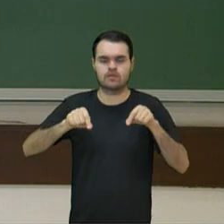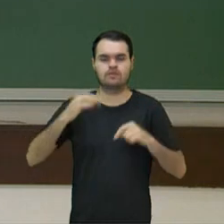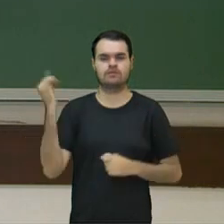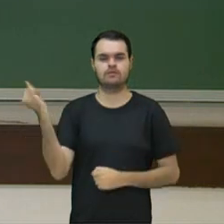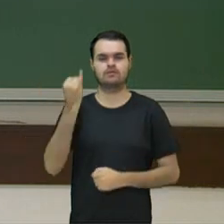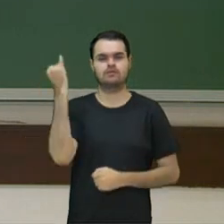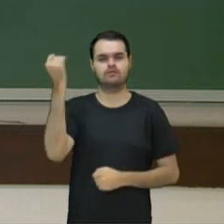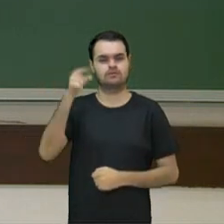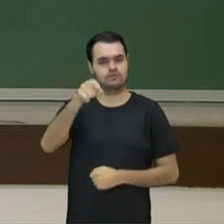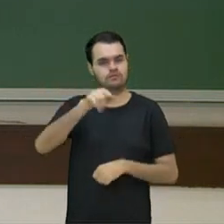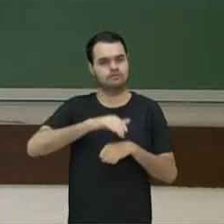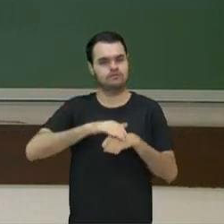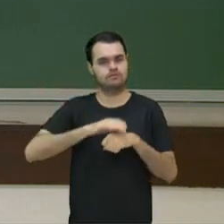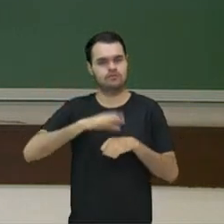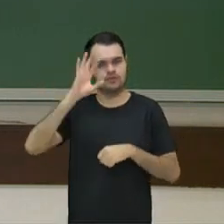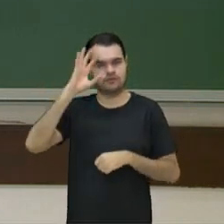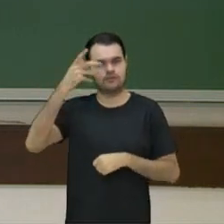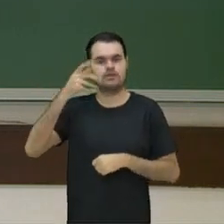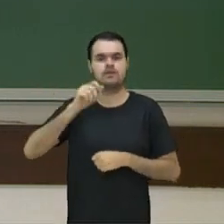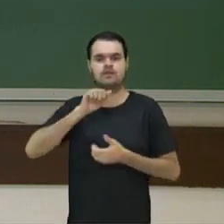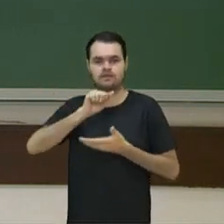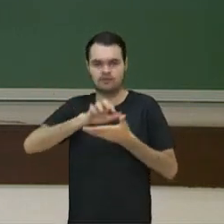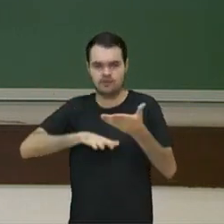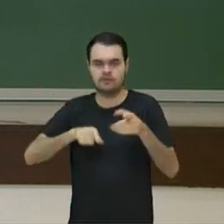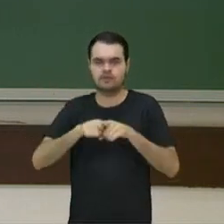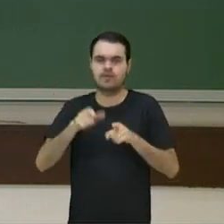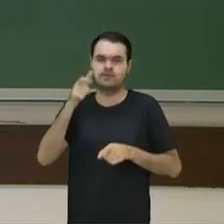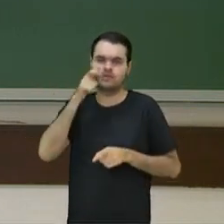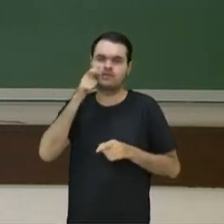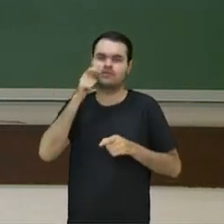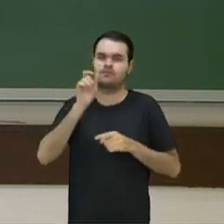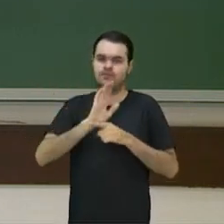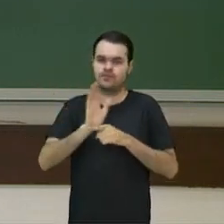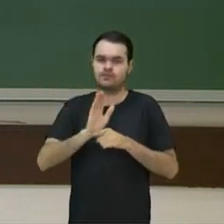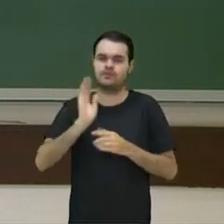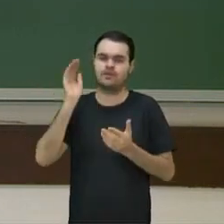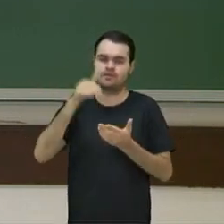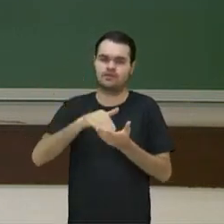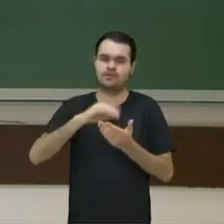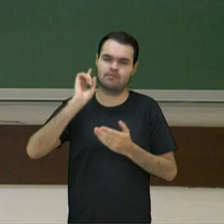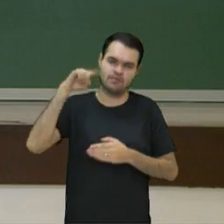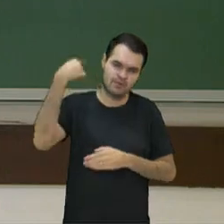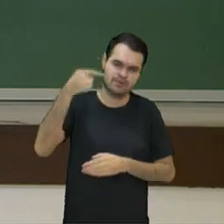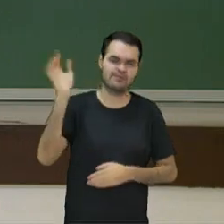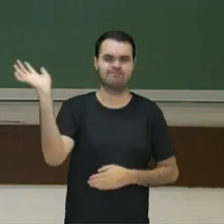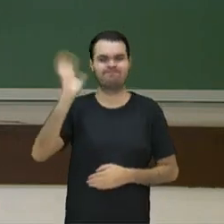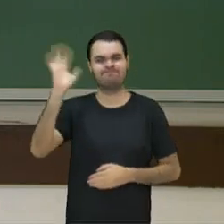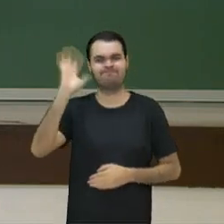atividade e assistir esse vídeo. Então, até a próxima. Tchau, tchau.